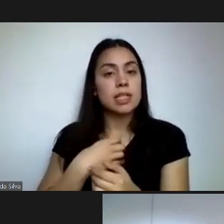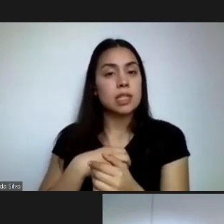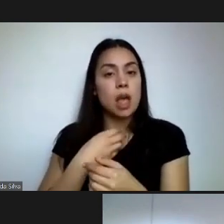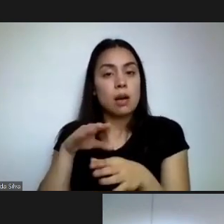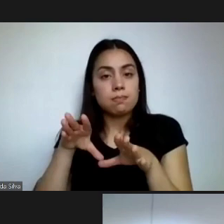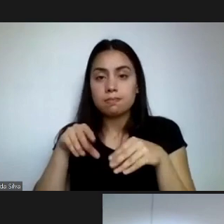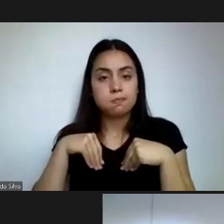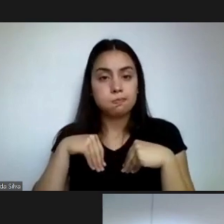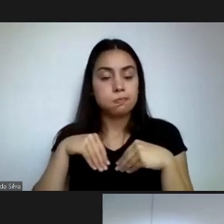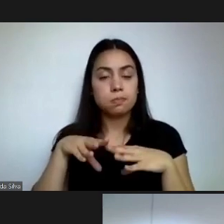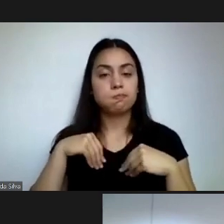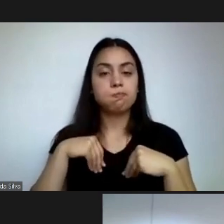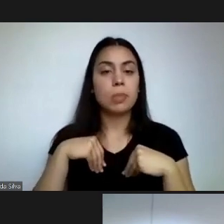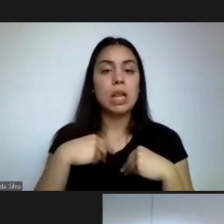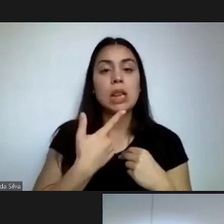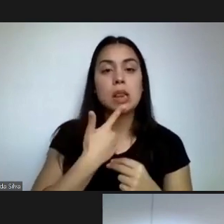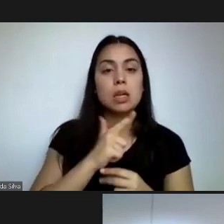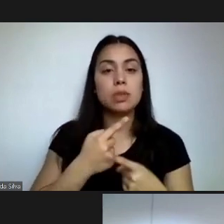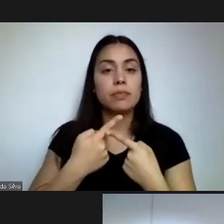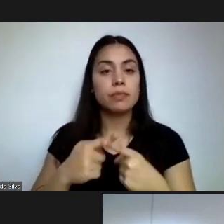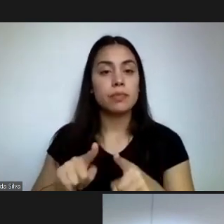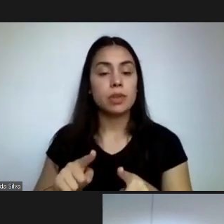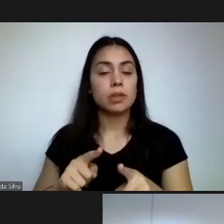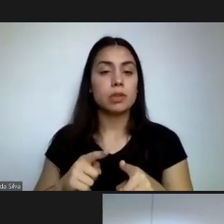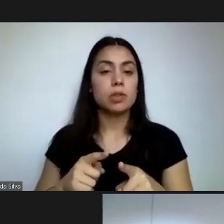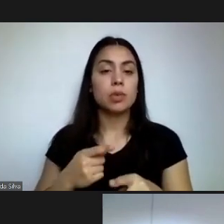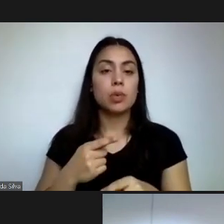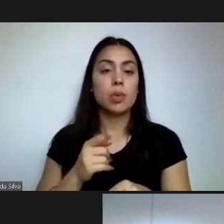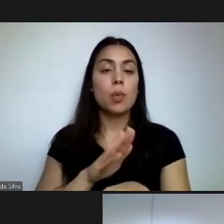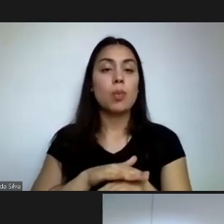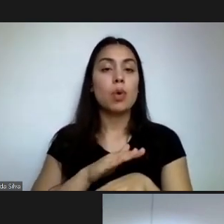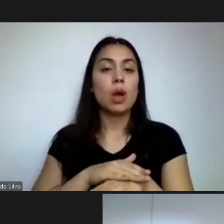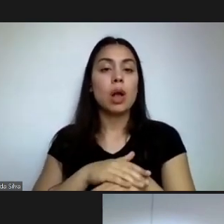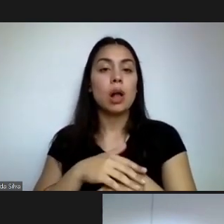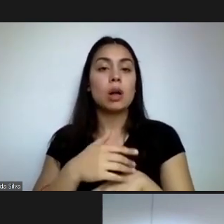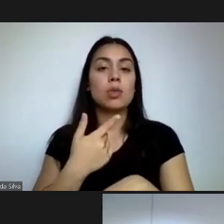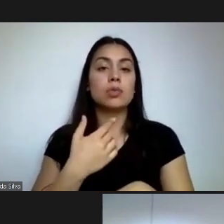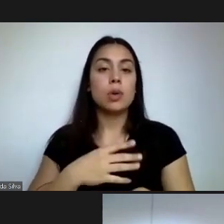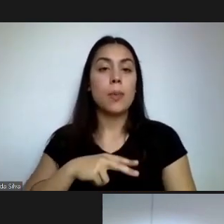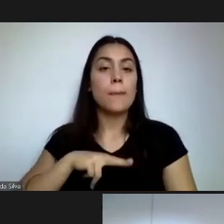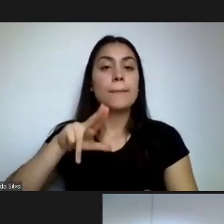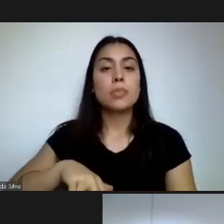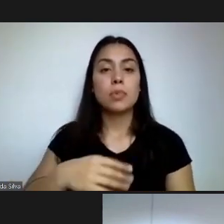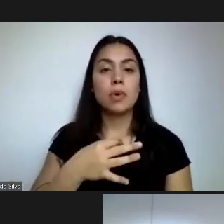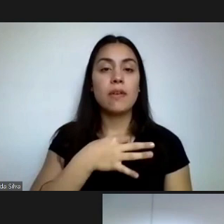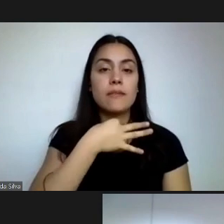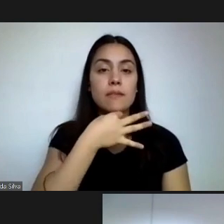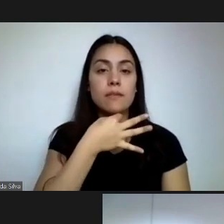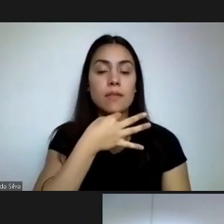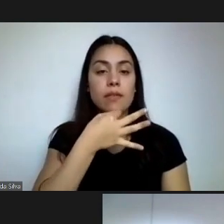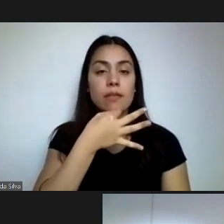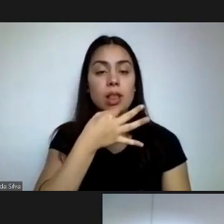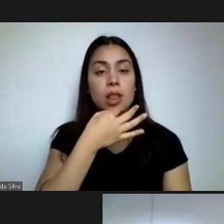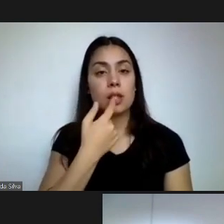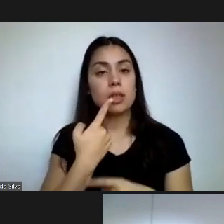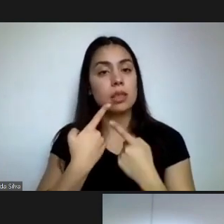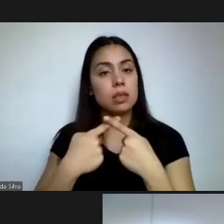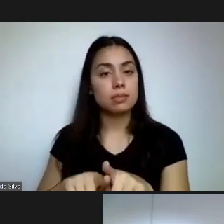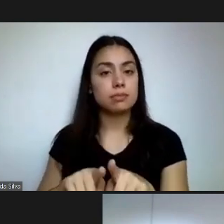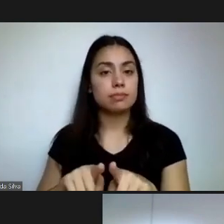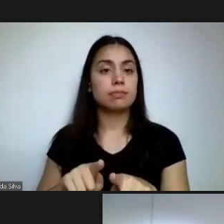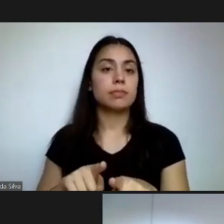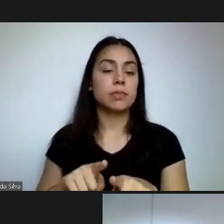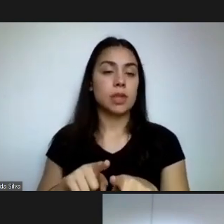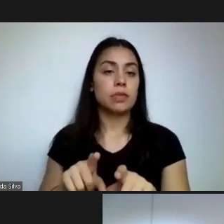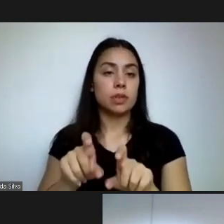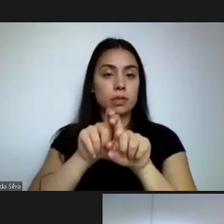variedade da língua portuguesa de países africanos e também do Brasil, de produção académica no ensino superior em